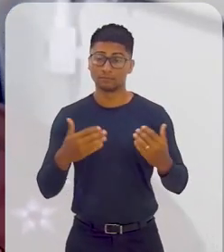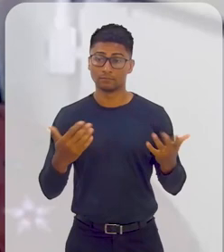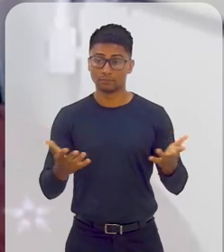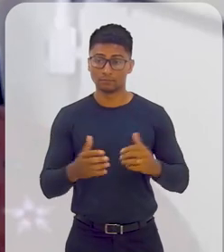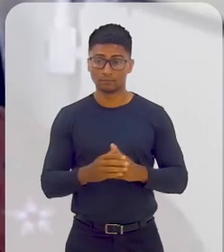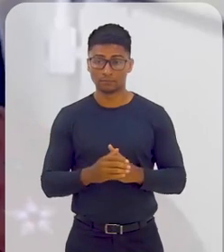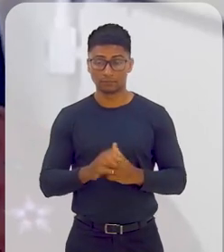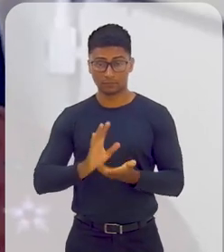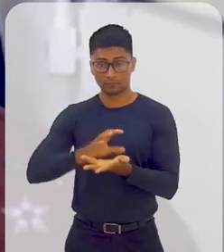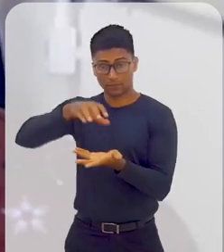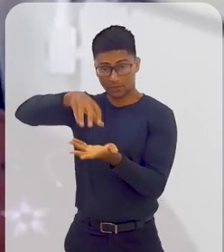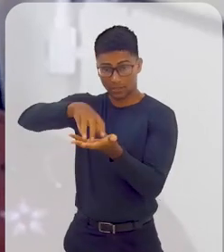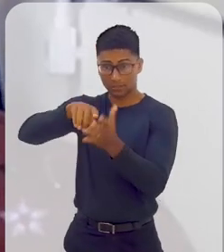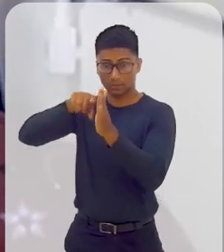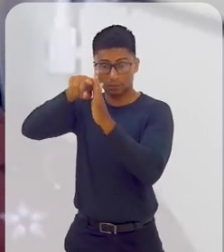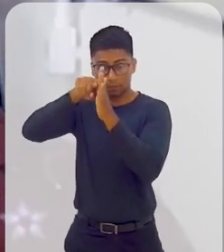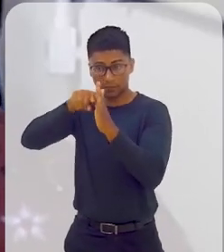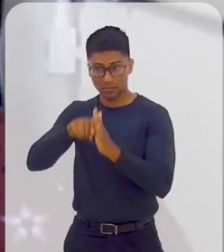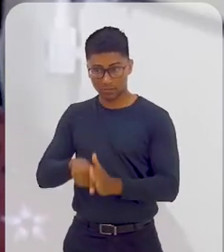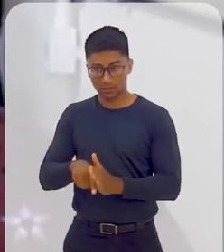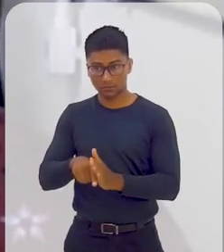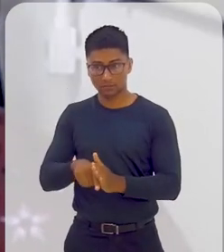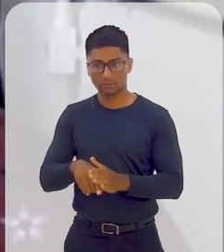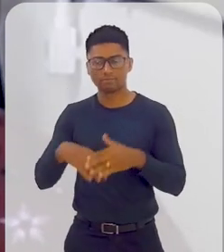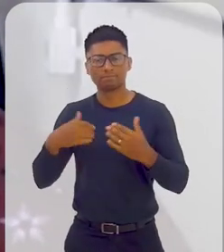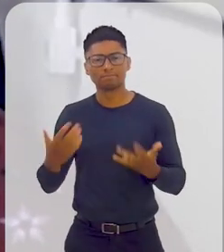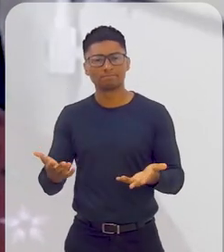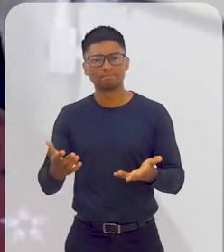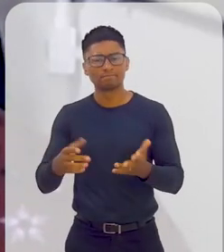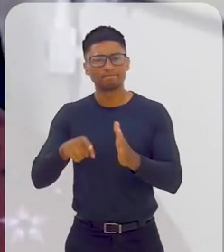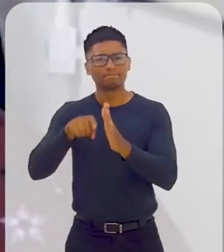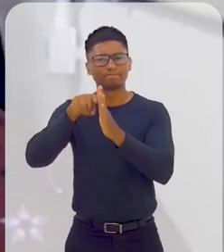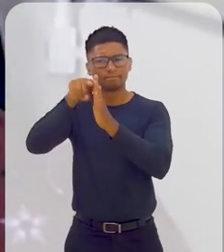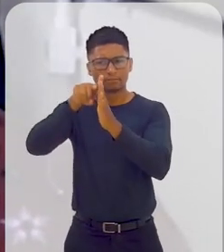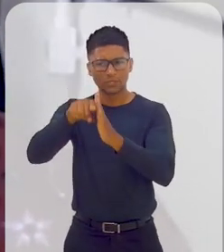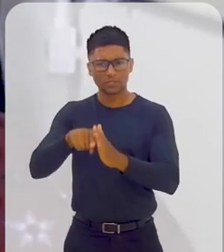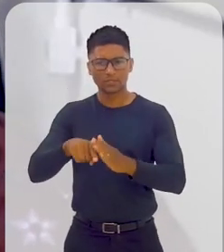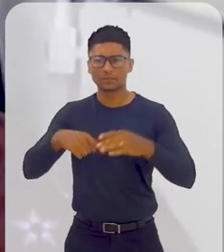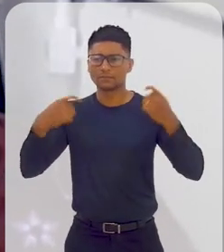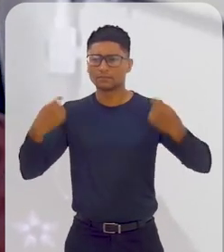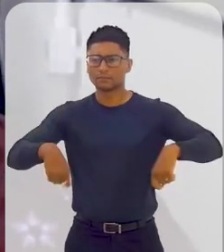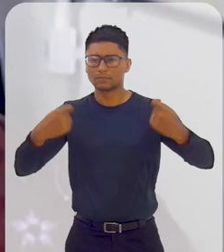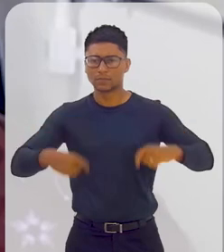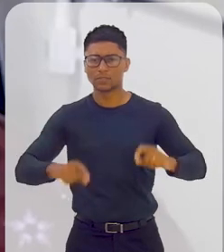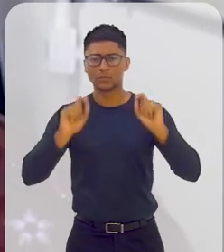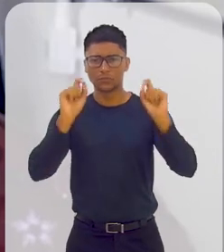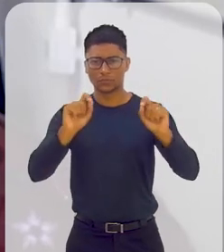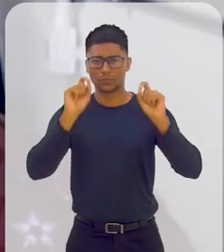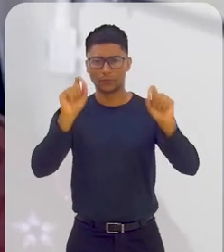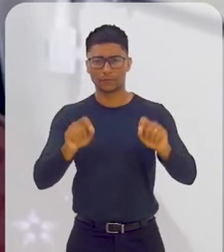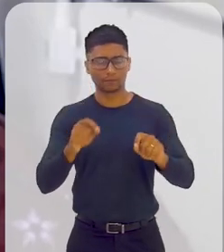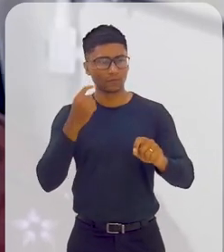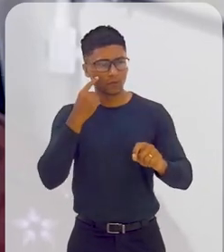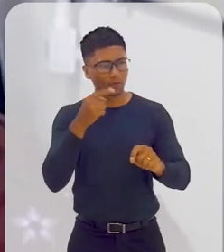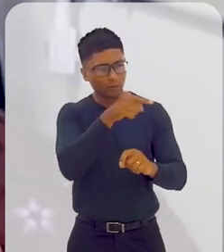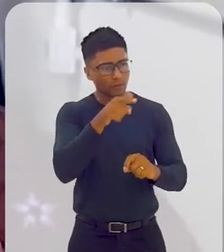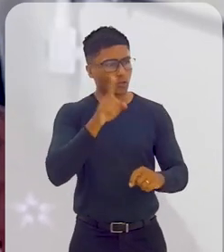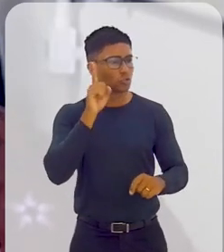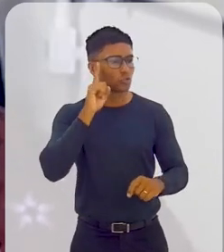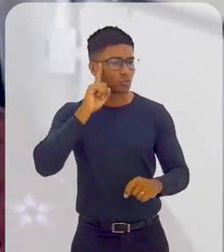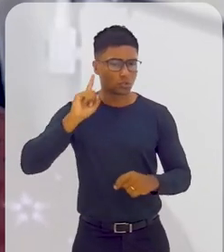pesquisa, né, a pesquisa por si só ela não faz sentido desconectada da realidade, do cotidiano, do dia a